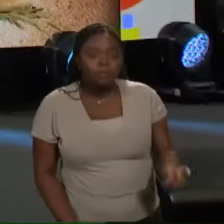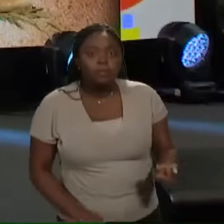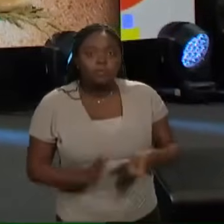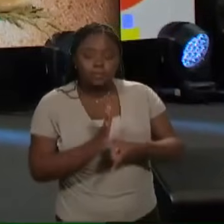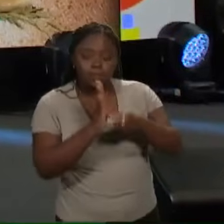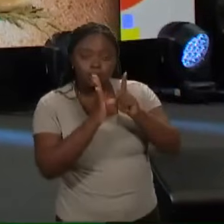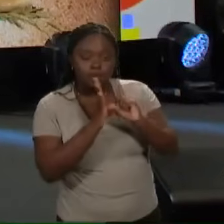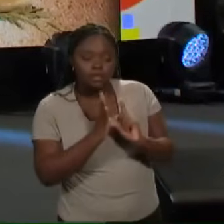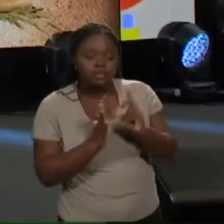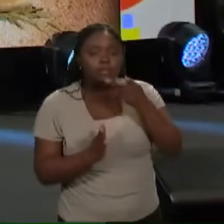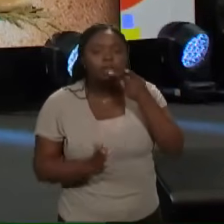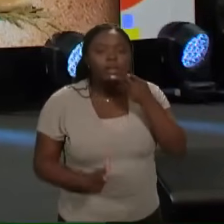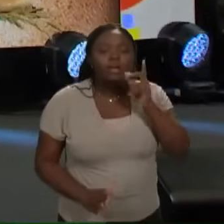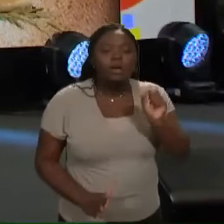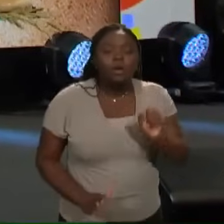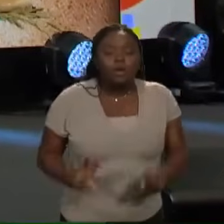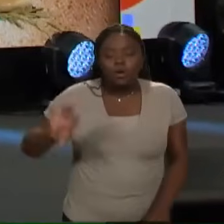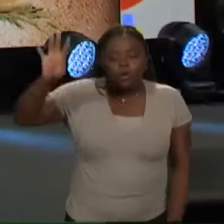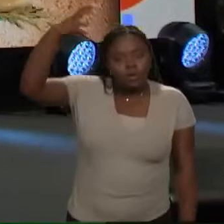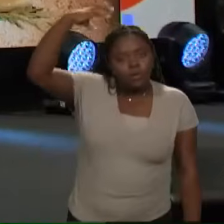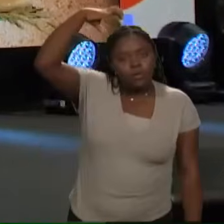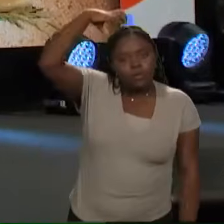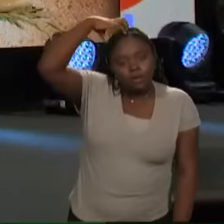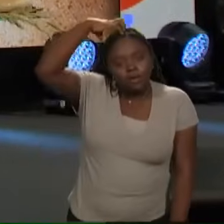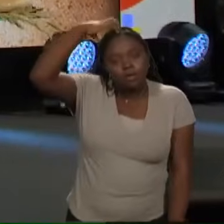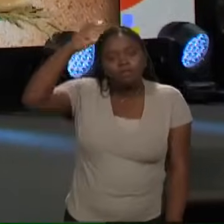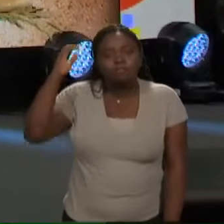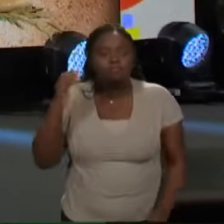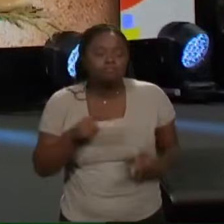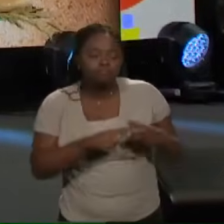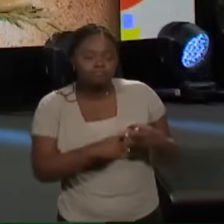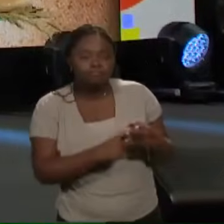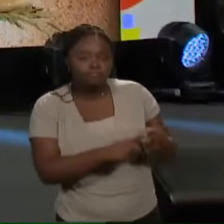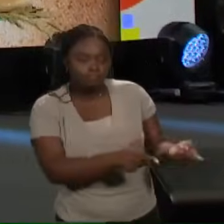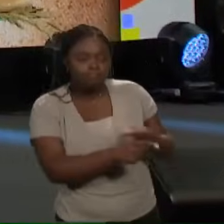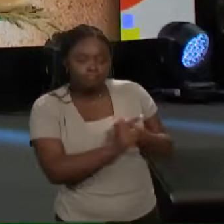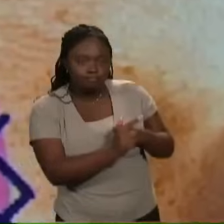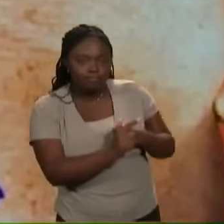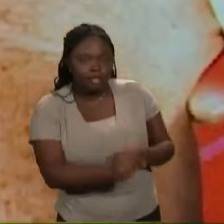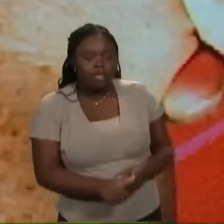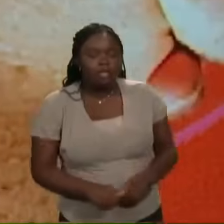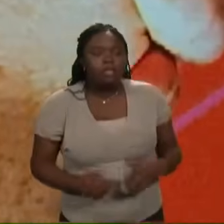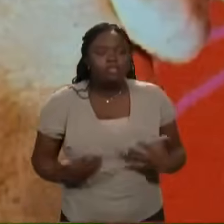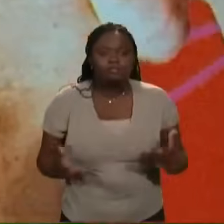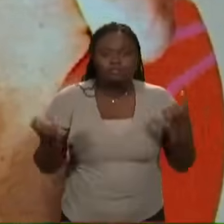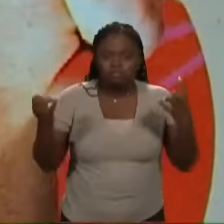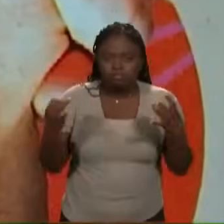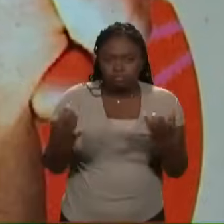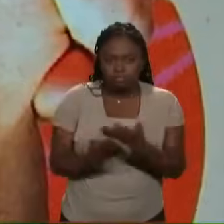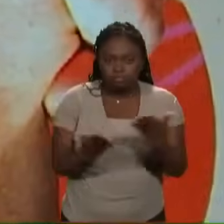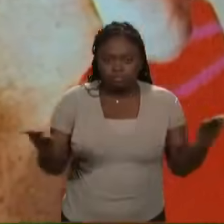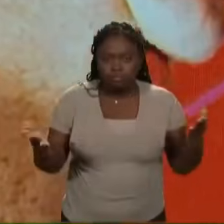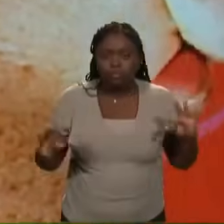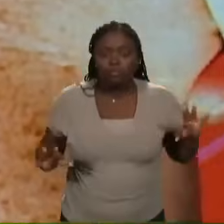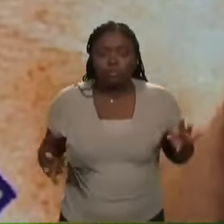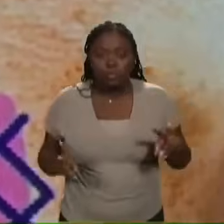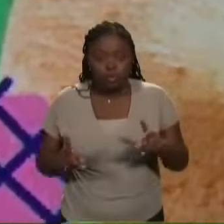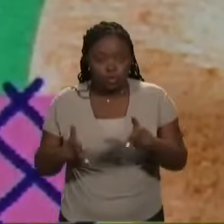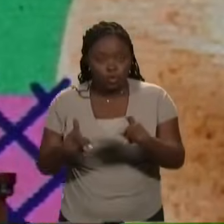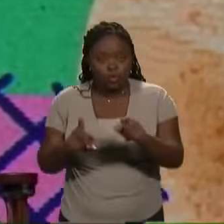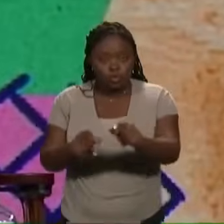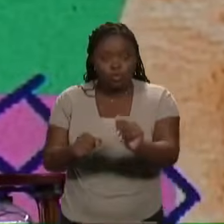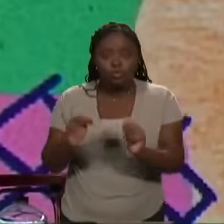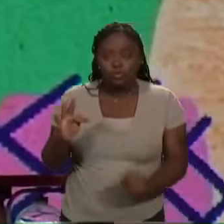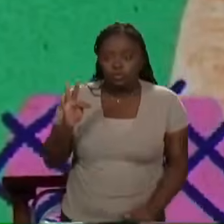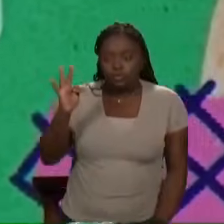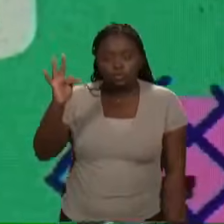de falar desse homem, fala de um rei que foi fazer um acerto de contas. Deixa eu contar uma coisa para você aqui. Todos nós estamos indo para um